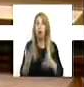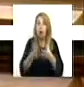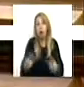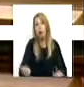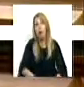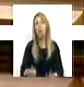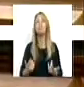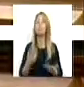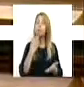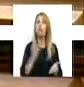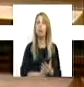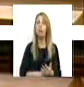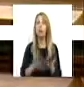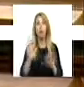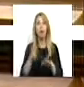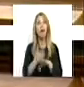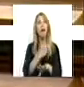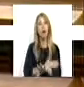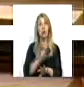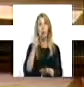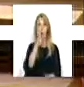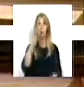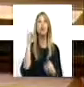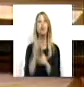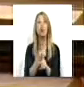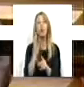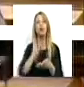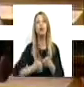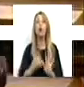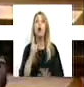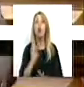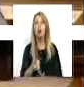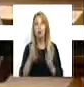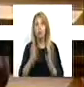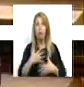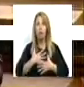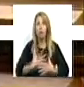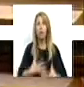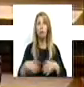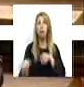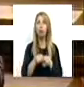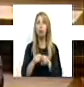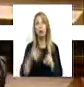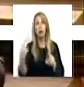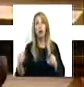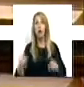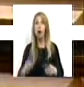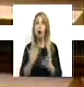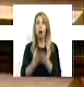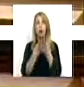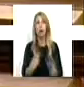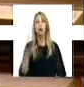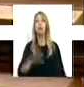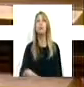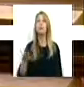antes disso, ou em simultâneo, aquilo que é fundamental é que exista vontade política para resolver